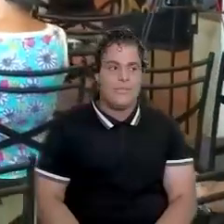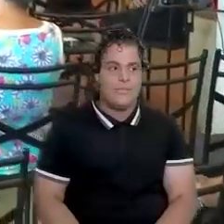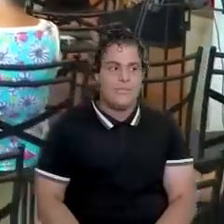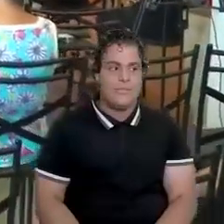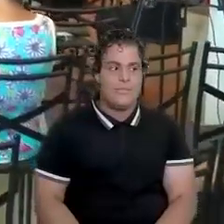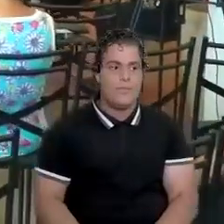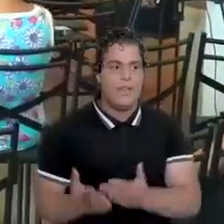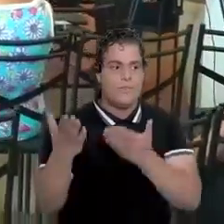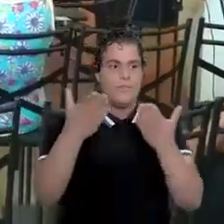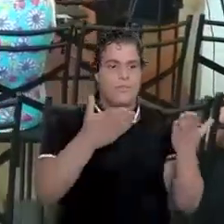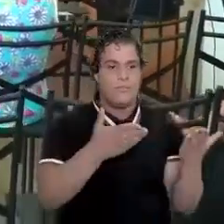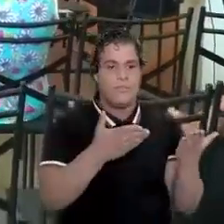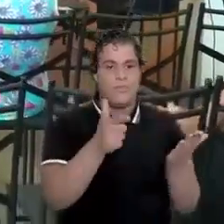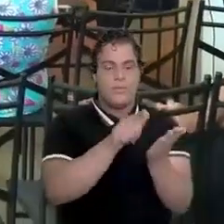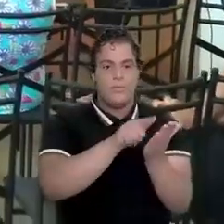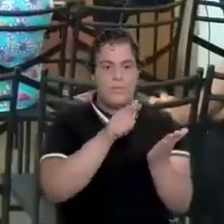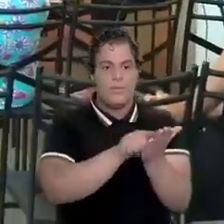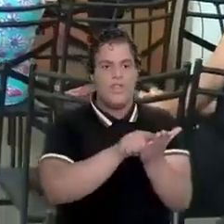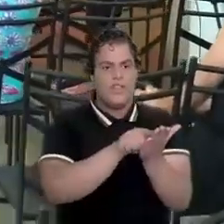meu livro.